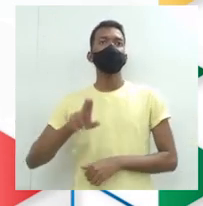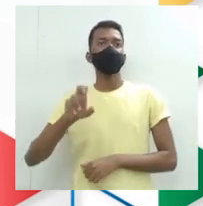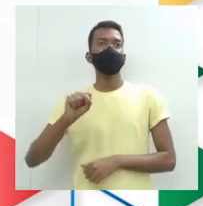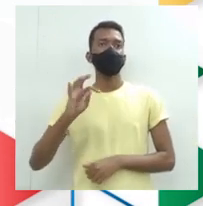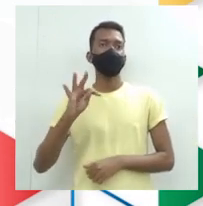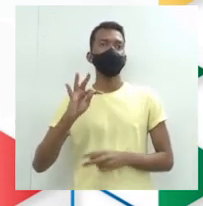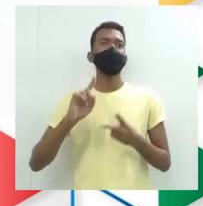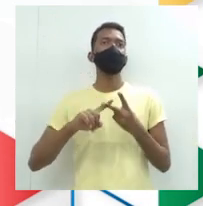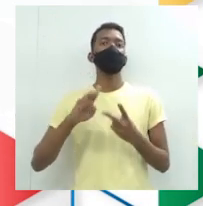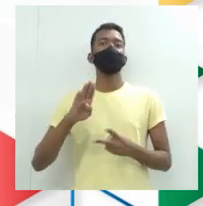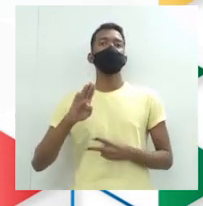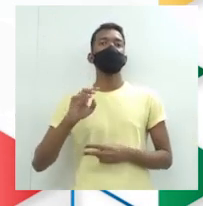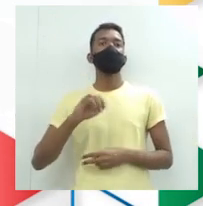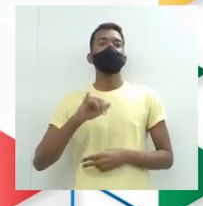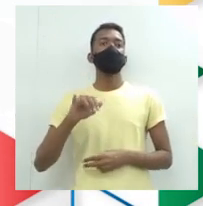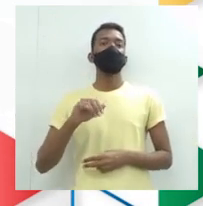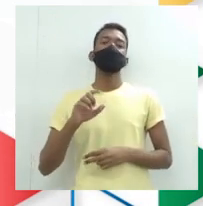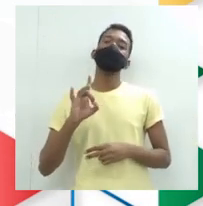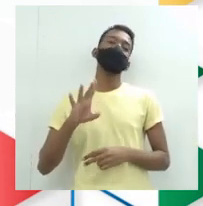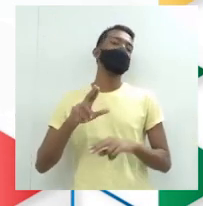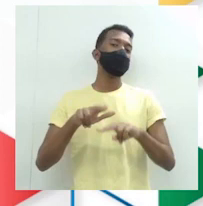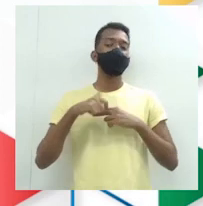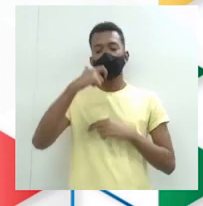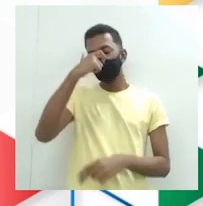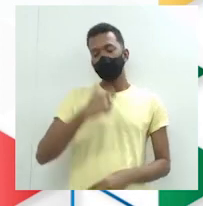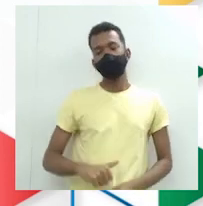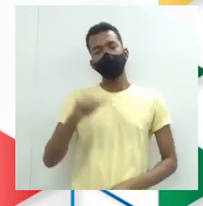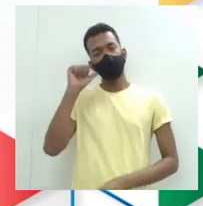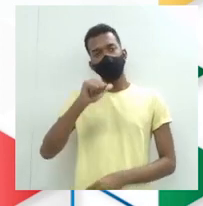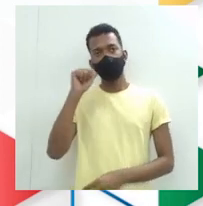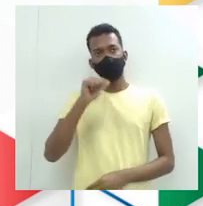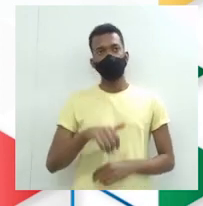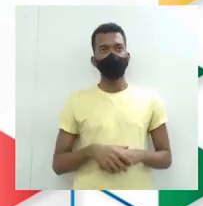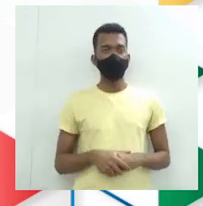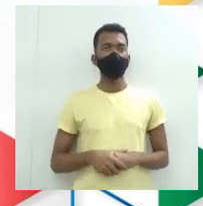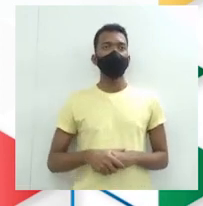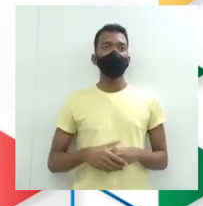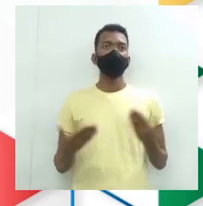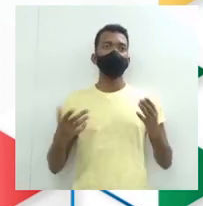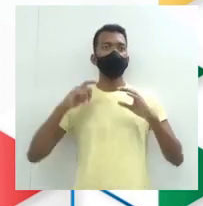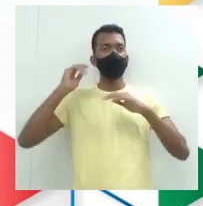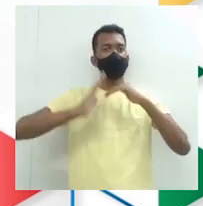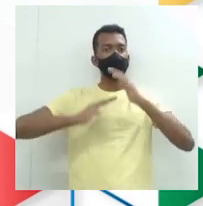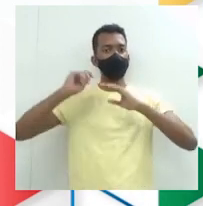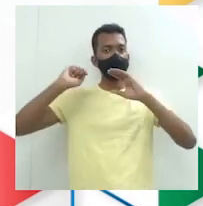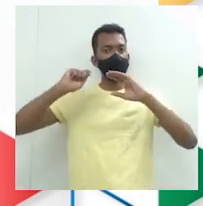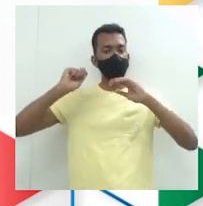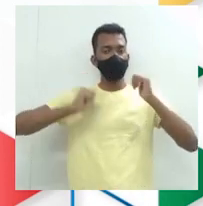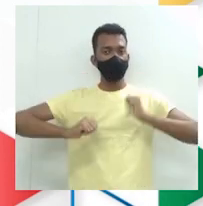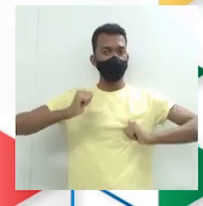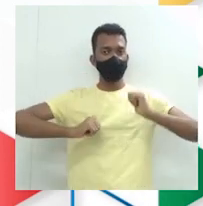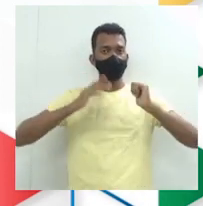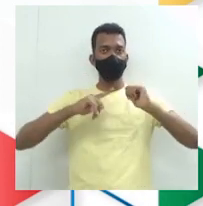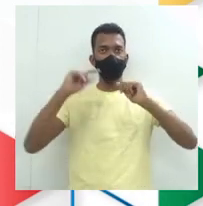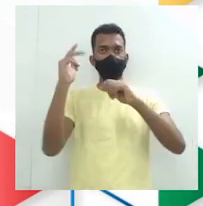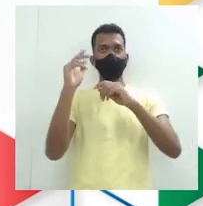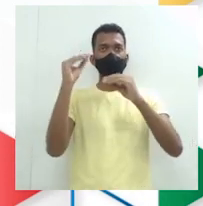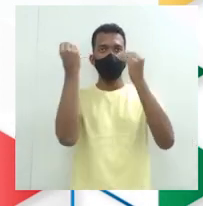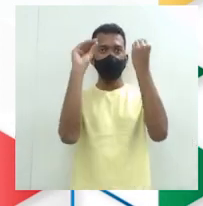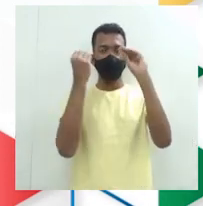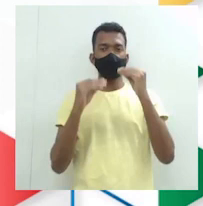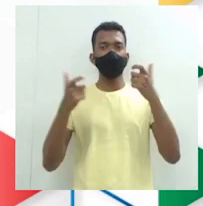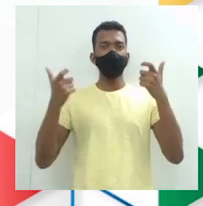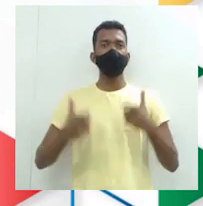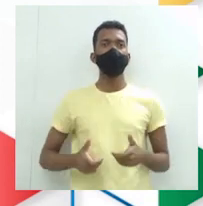I Am a Woman, só porque eu sou mulher. Então o artista Alexandro Palombo colocou essa veiculação em